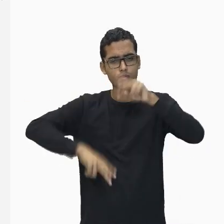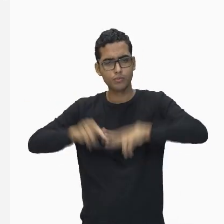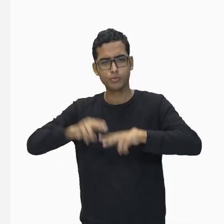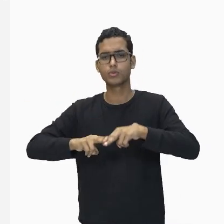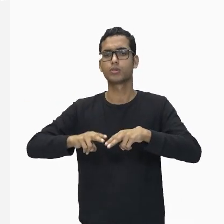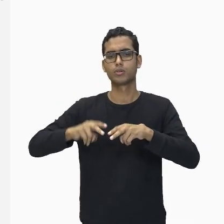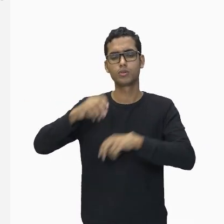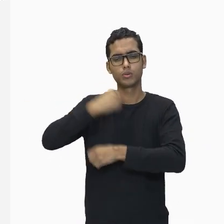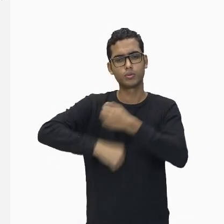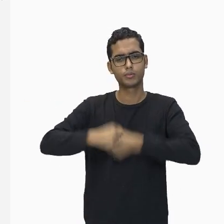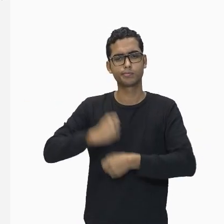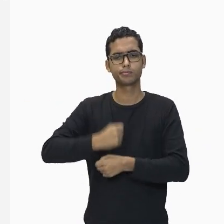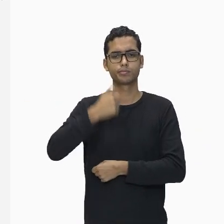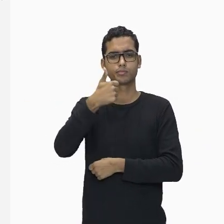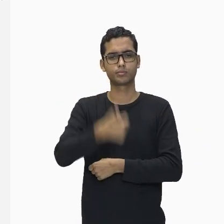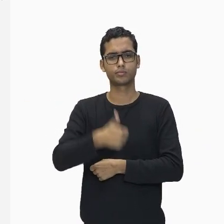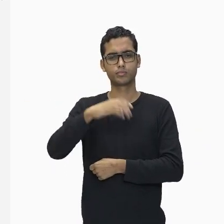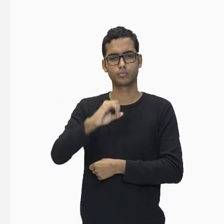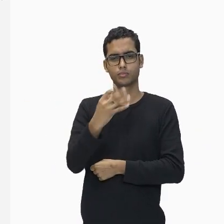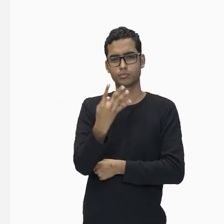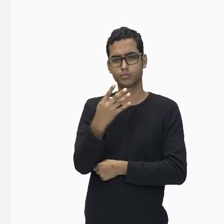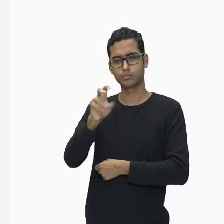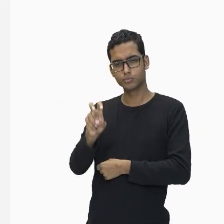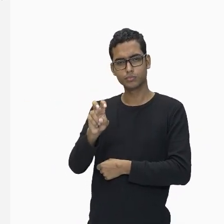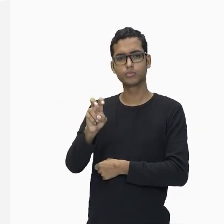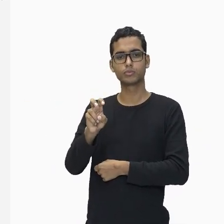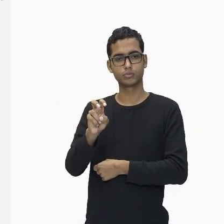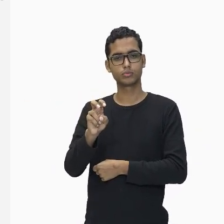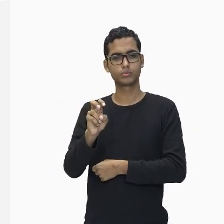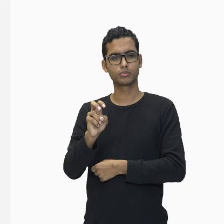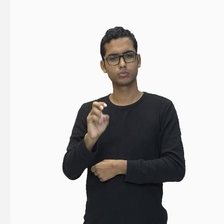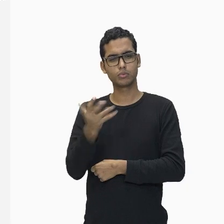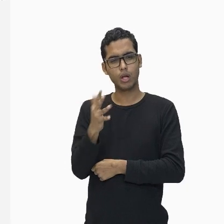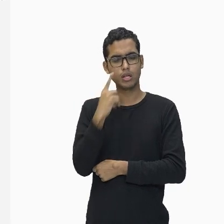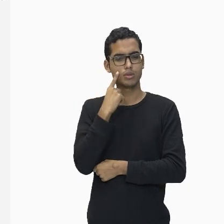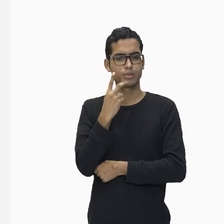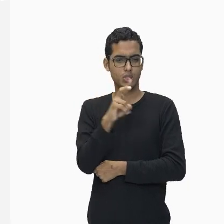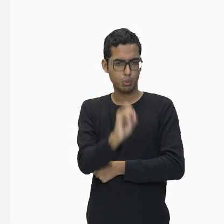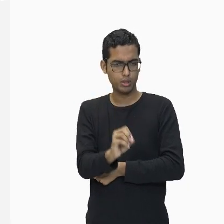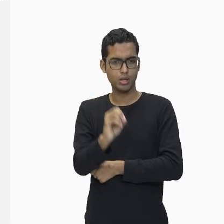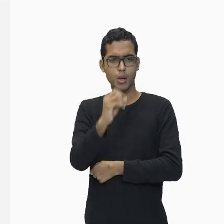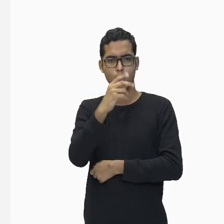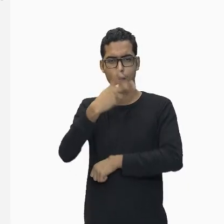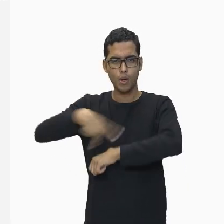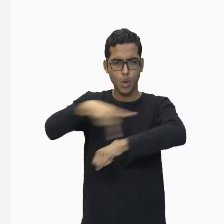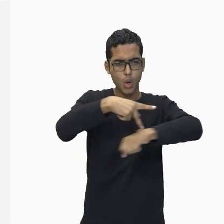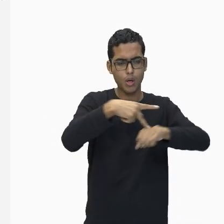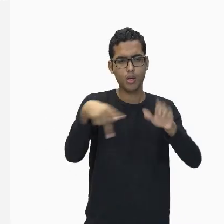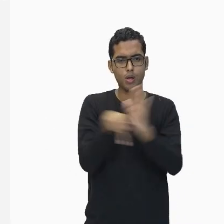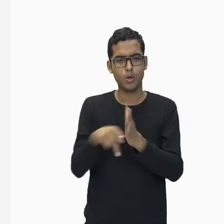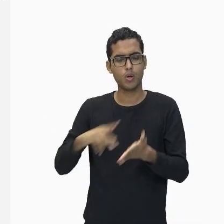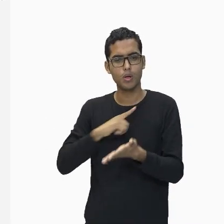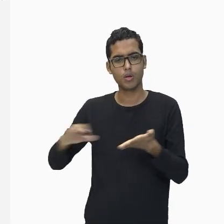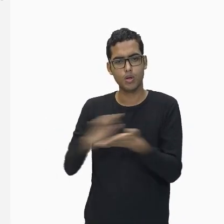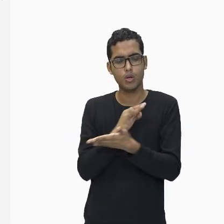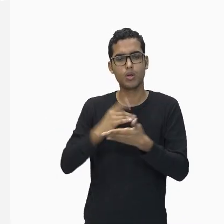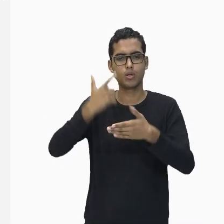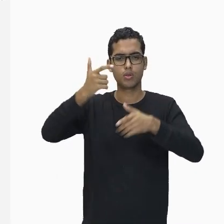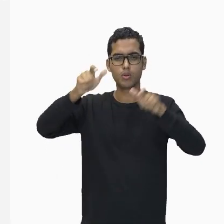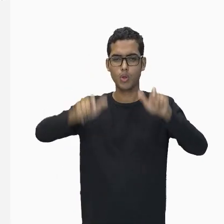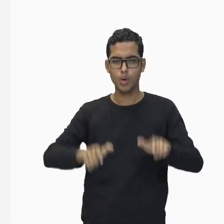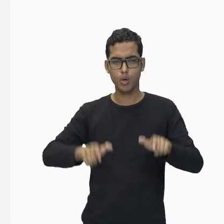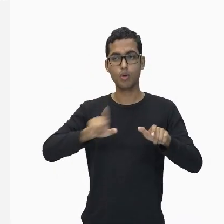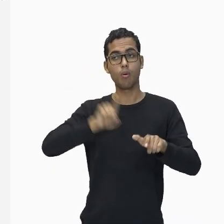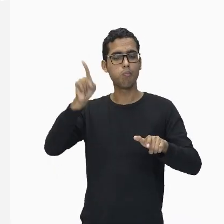em junho de 1945, por mais de 50 países na cidade estadunidense de São Francisco. A